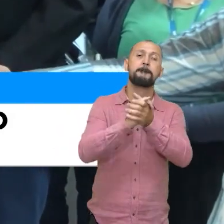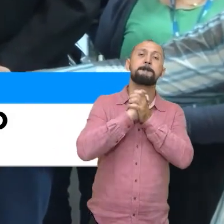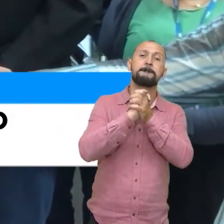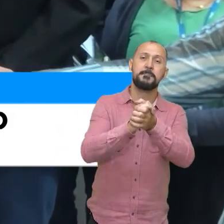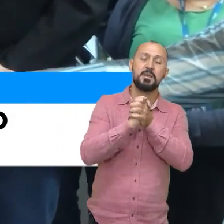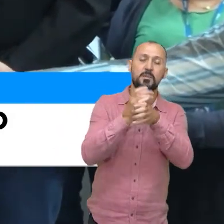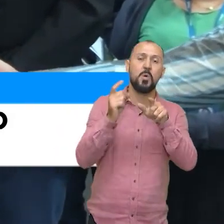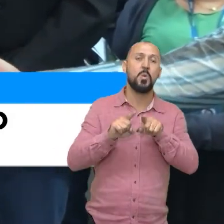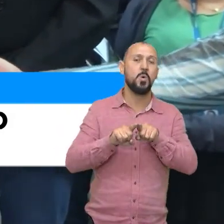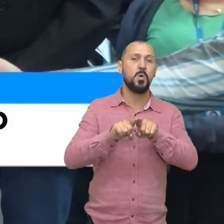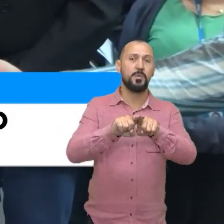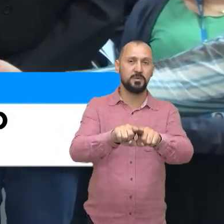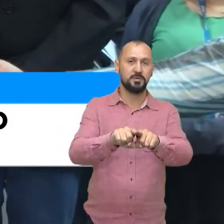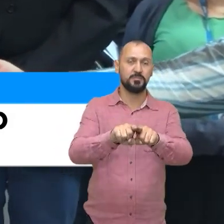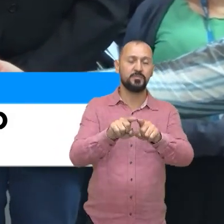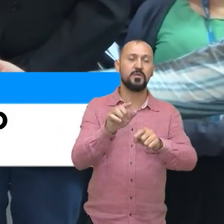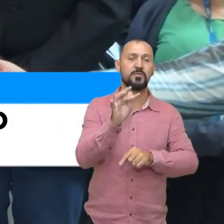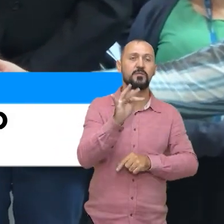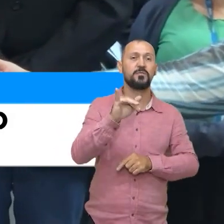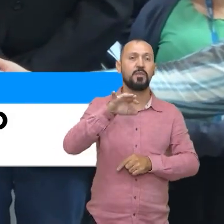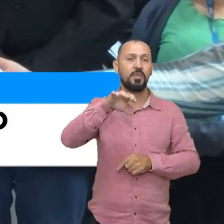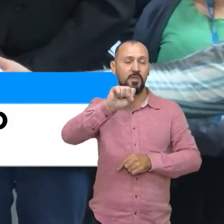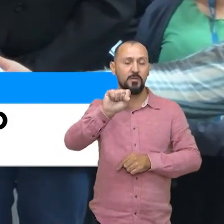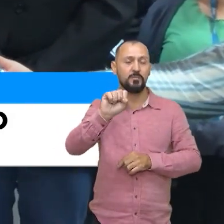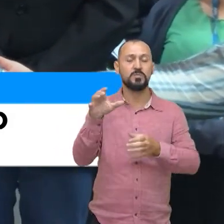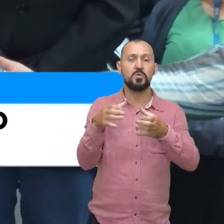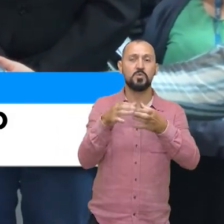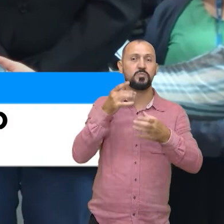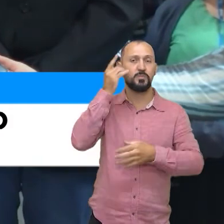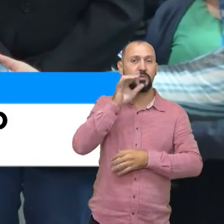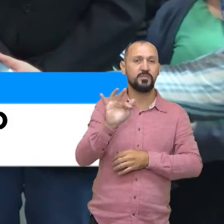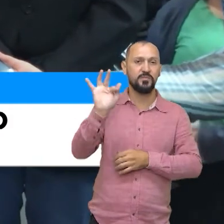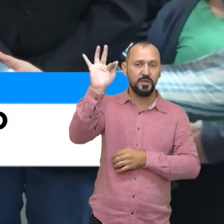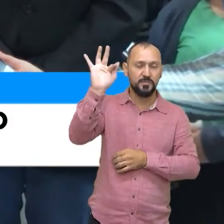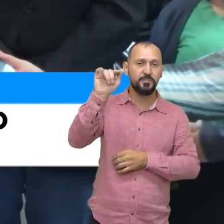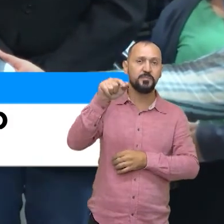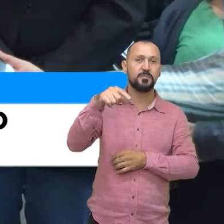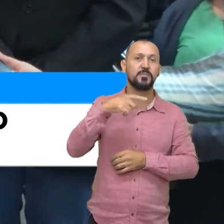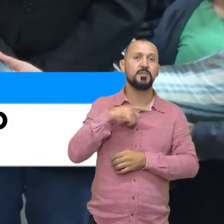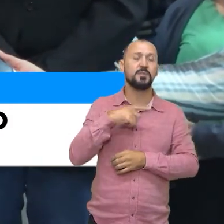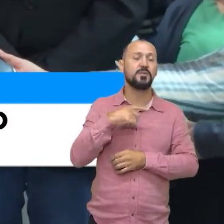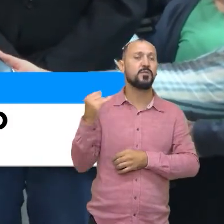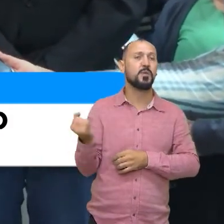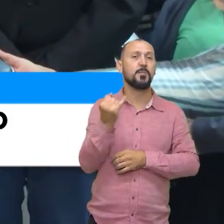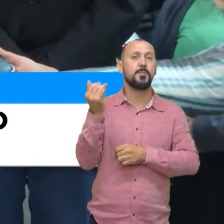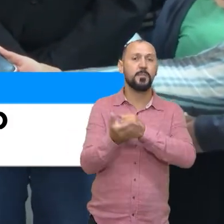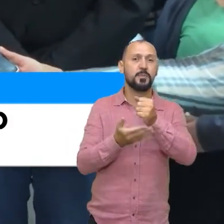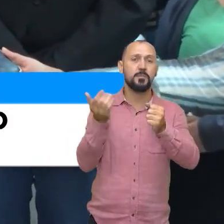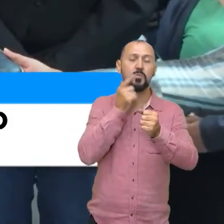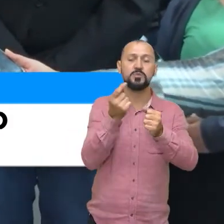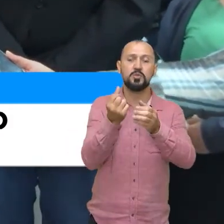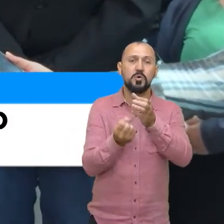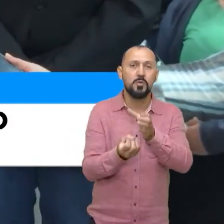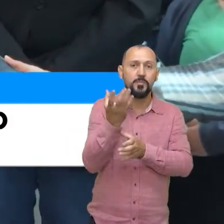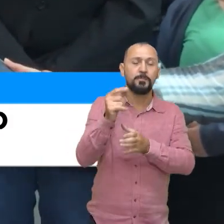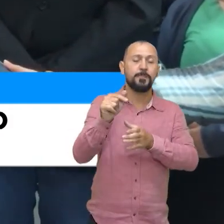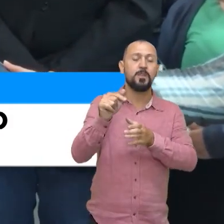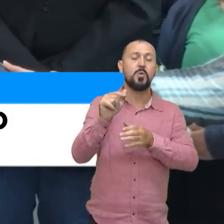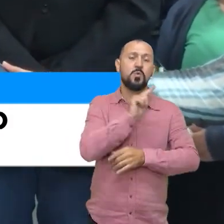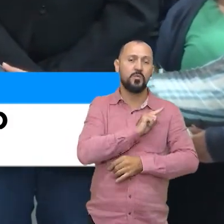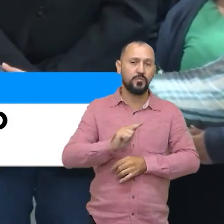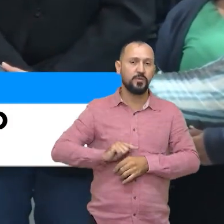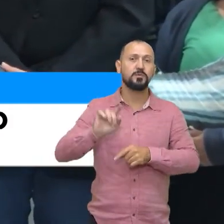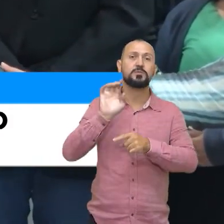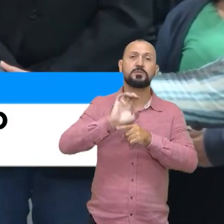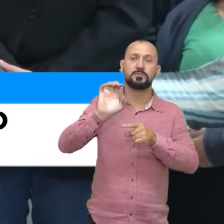curso veterinário. Parabéns aos nossos parceiros, FIEMES, a nossa bancada federal, que foi fundamental para liberar